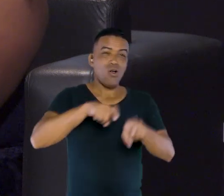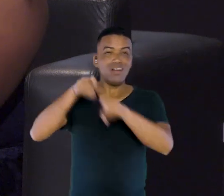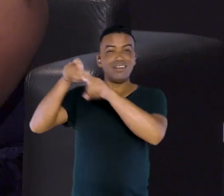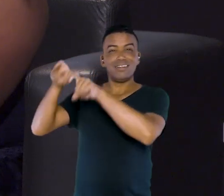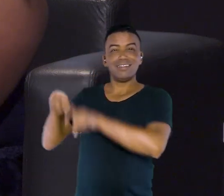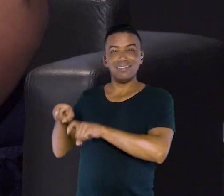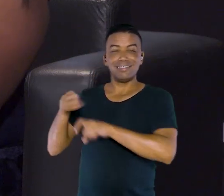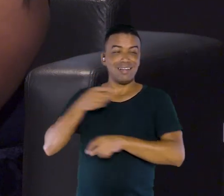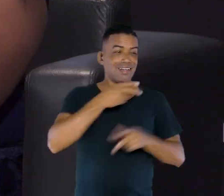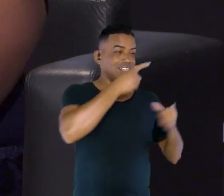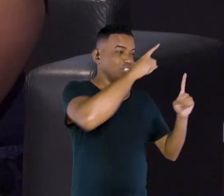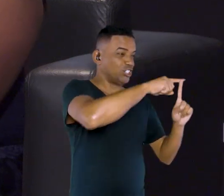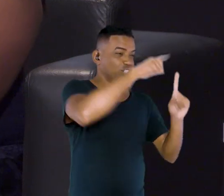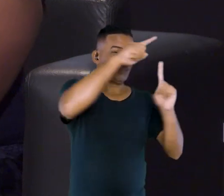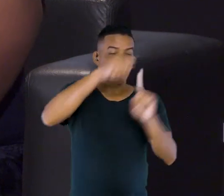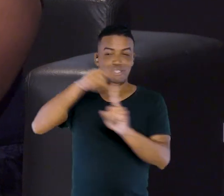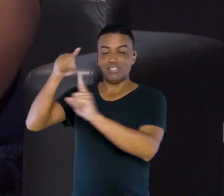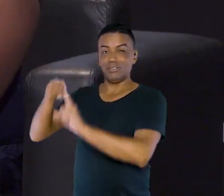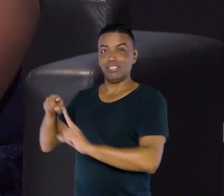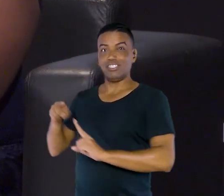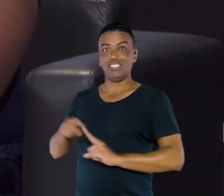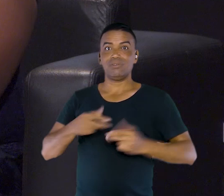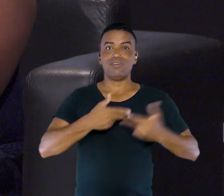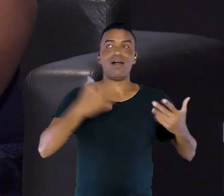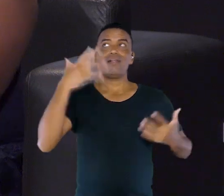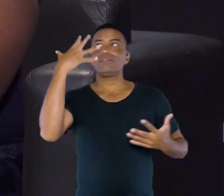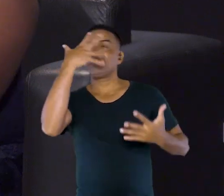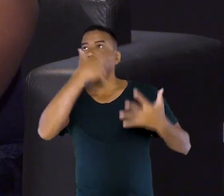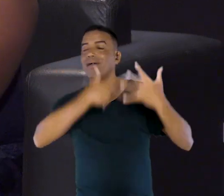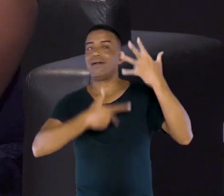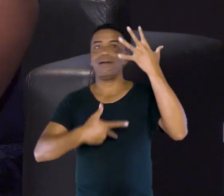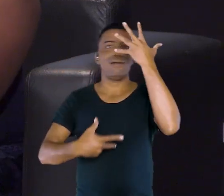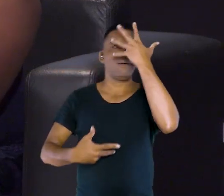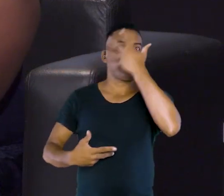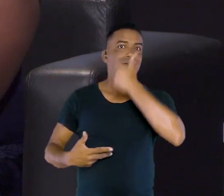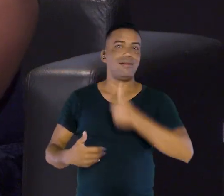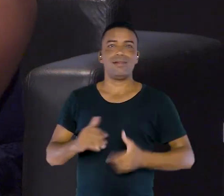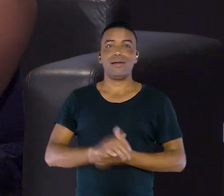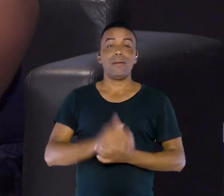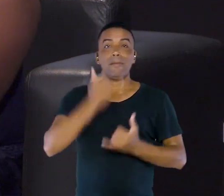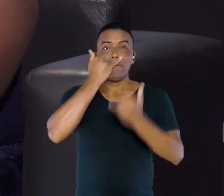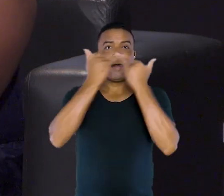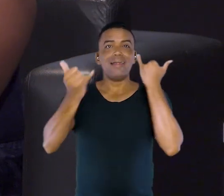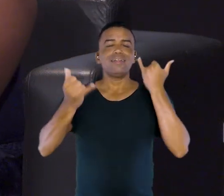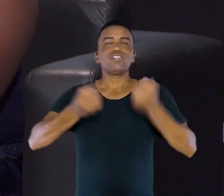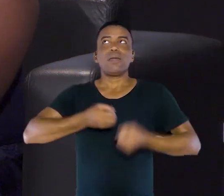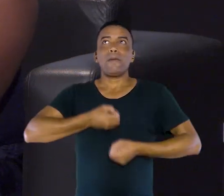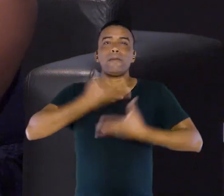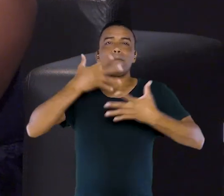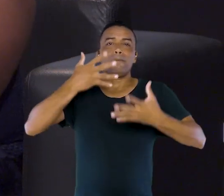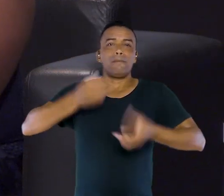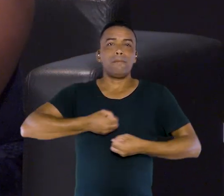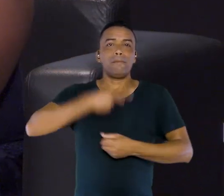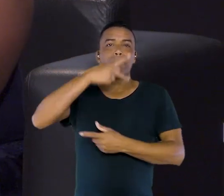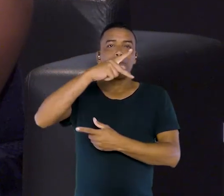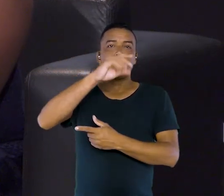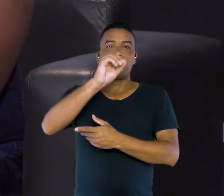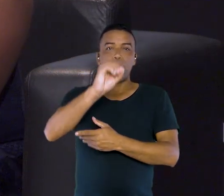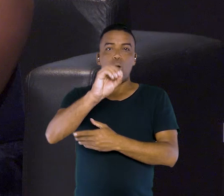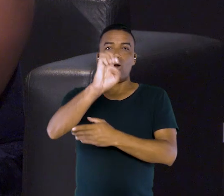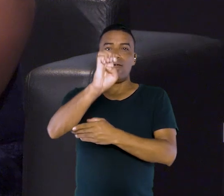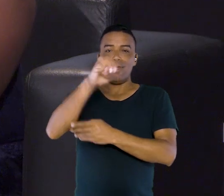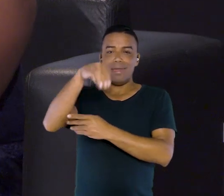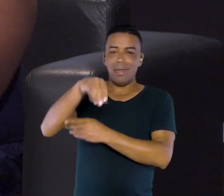Eu sempre falo que as roças diversas, como elas são belas, até soa um poema, né, sobre